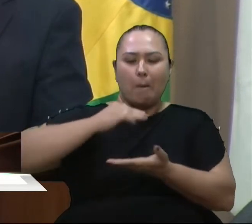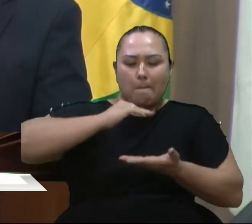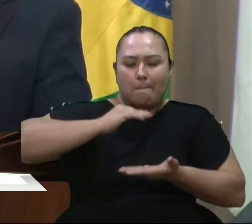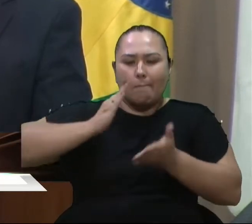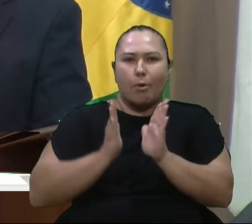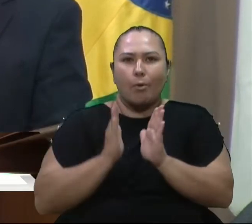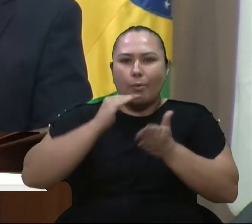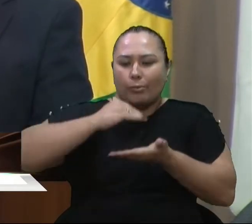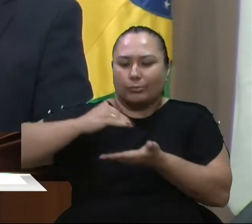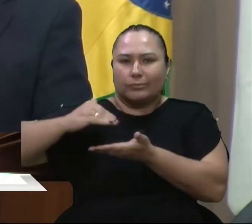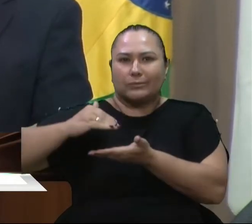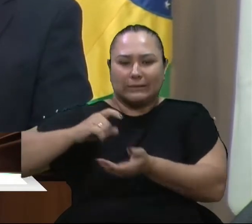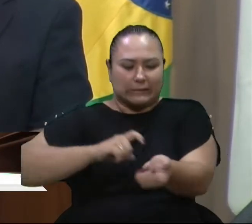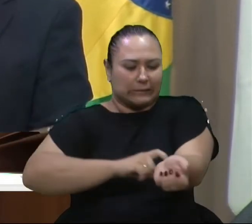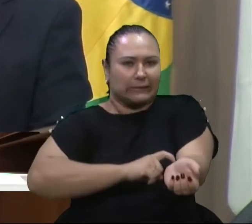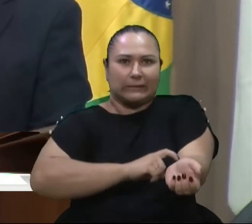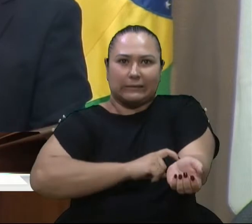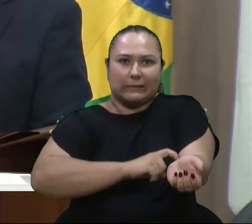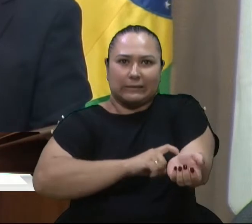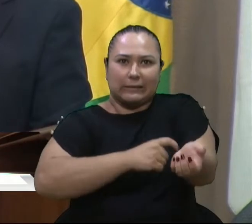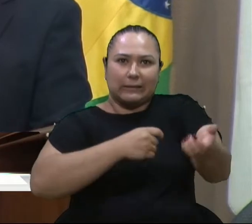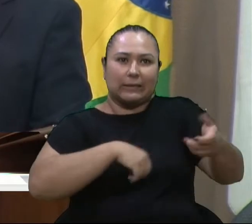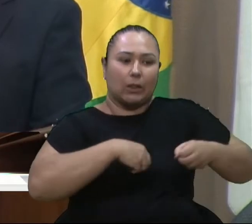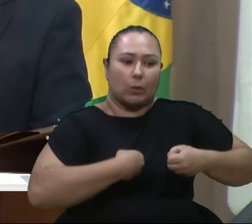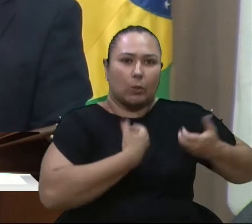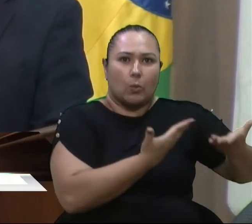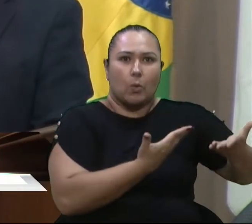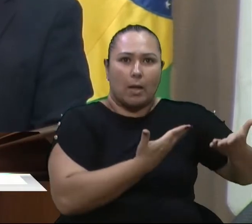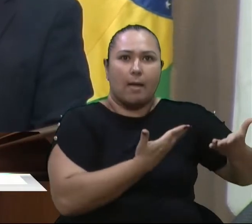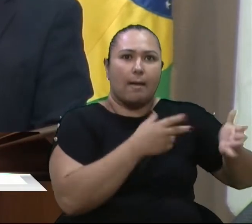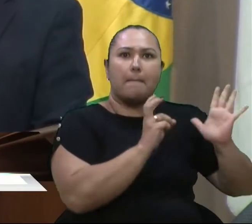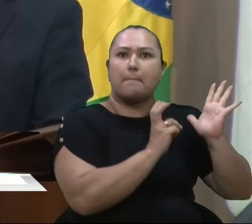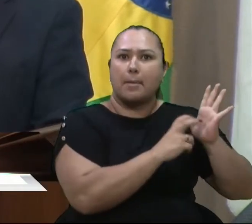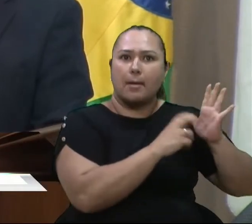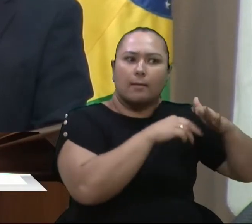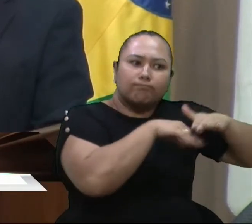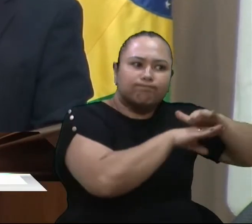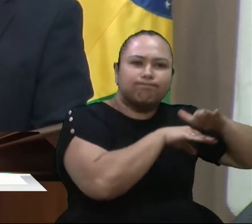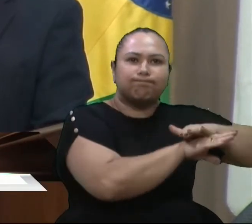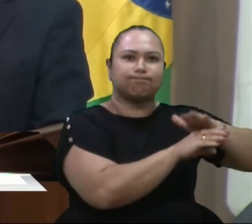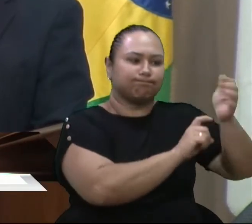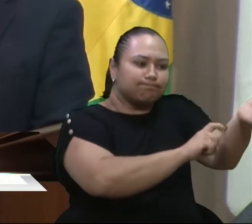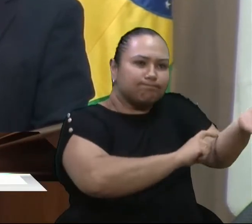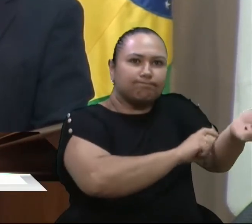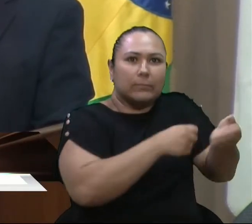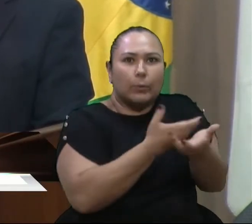sessão solene e também das correspondências recebidas desta casa.